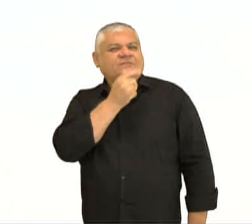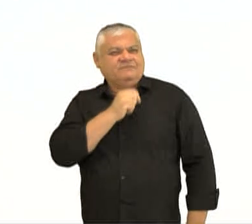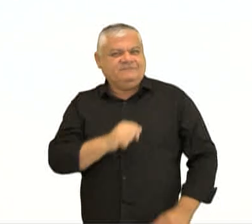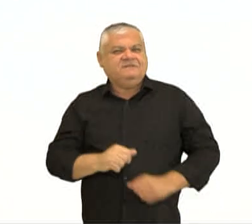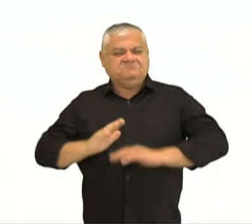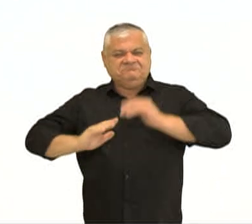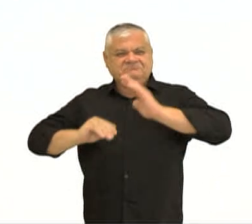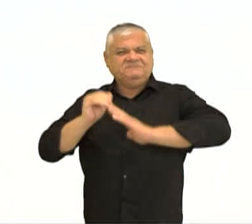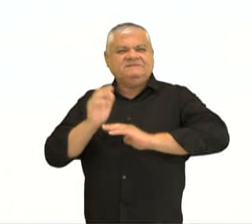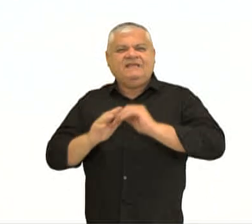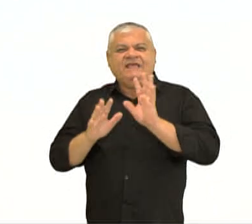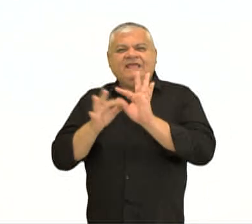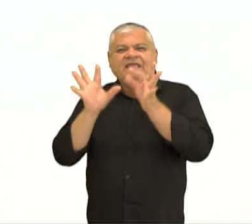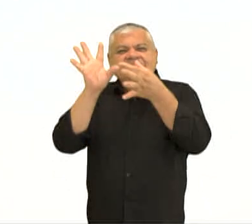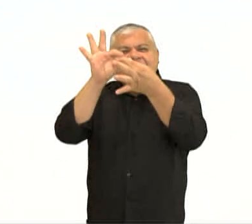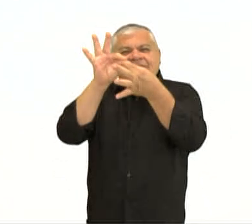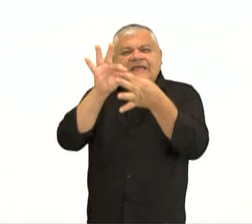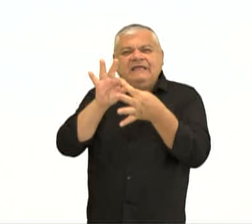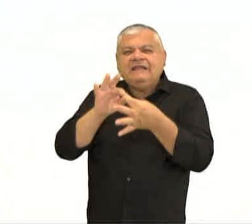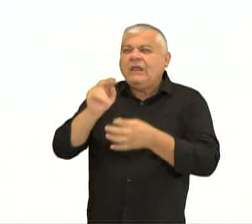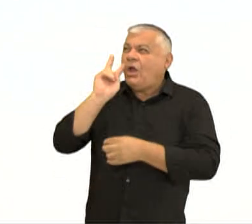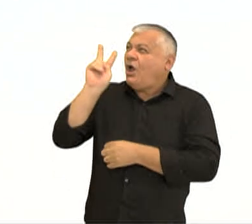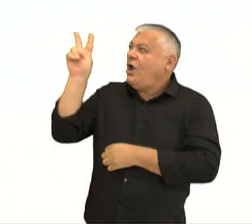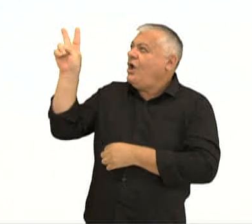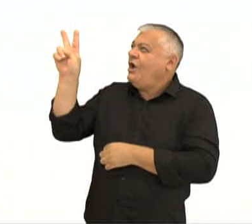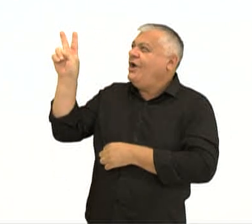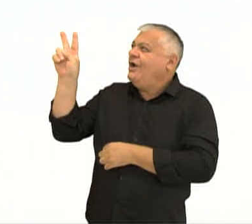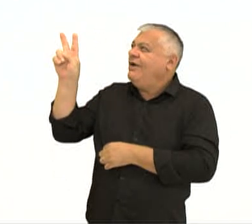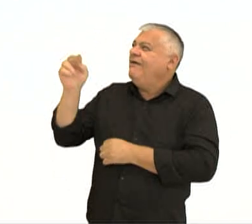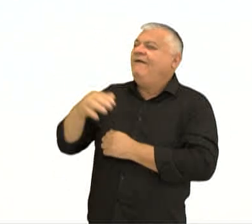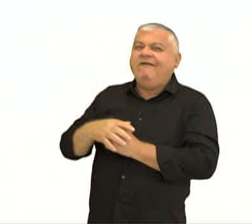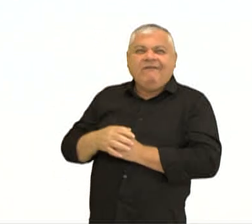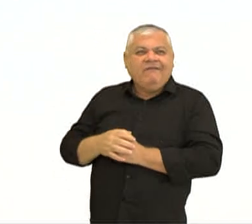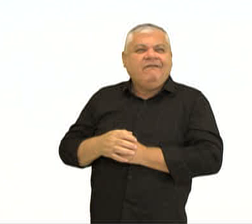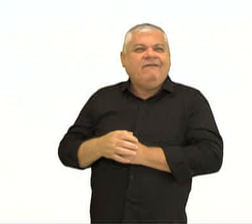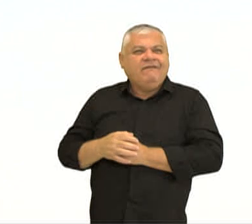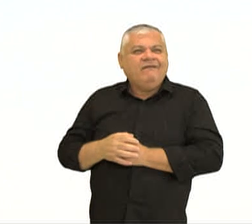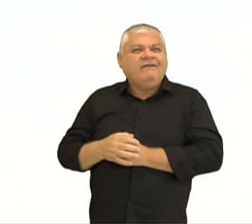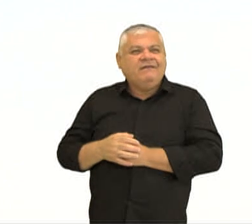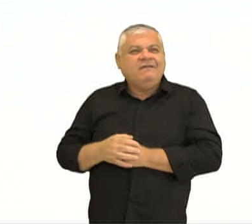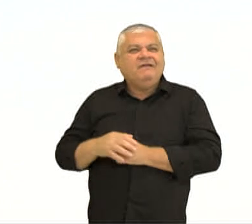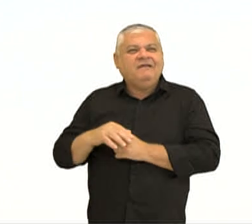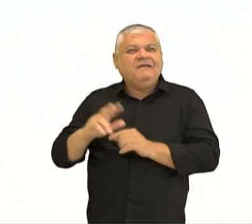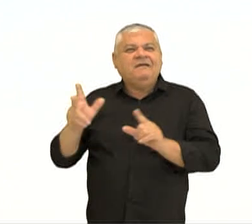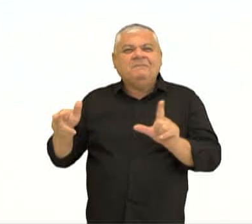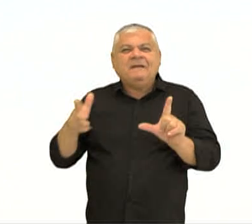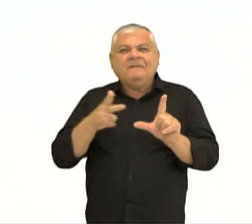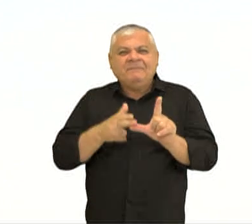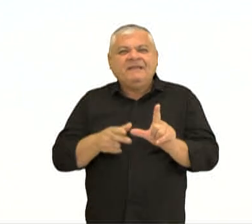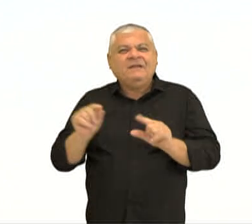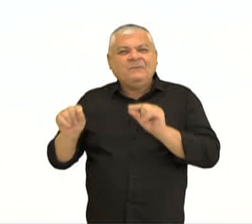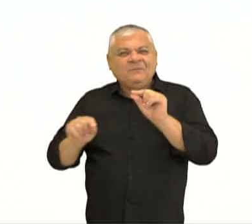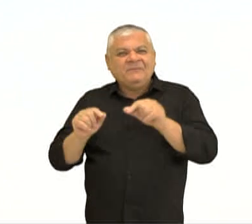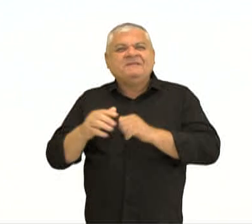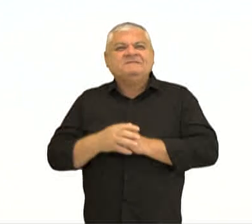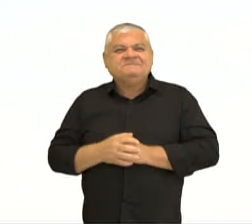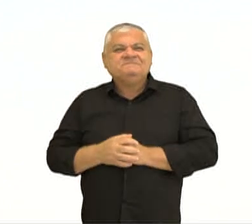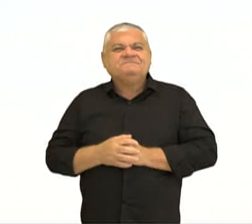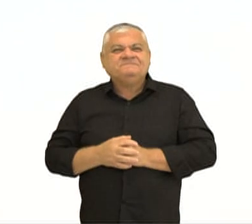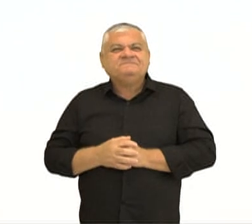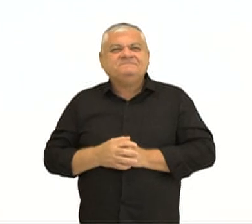Observe os detalhes, Então, olha a cena ali da série, Então, muito bacana, representando bem.